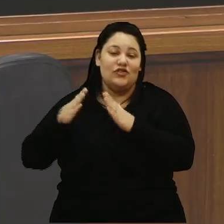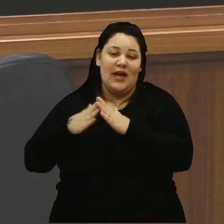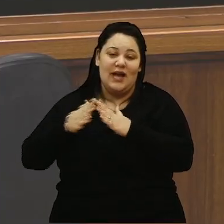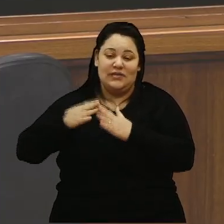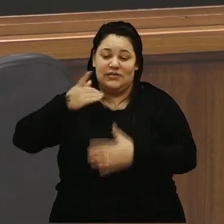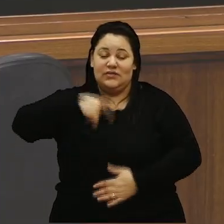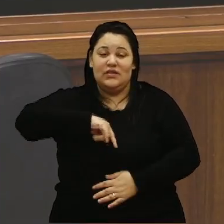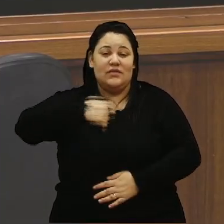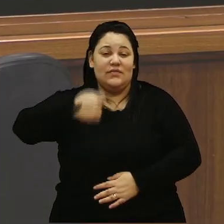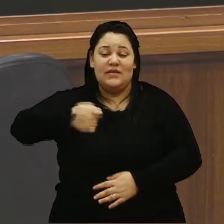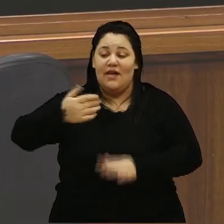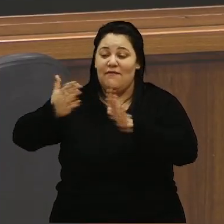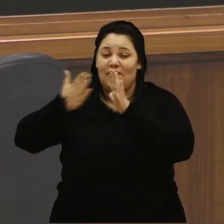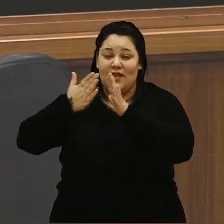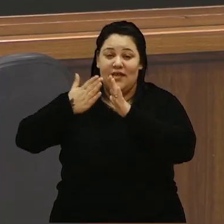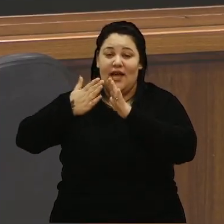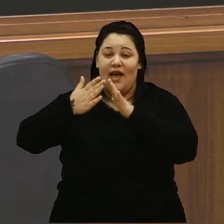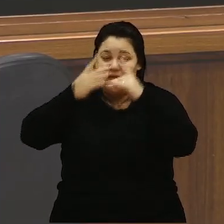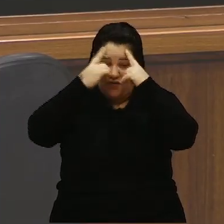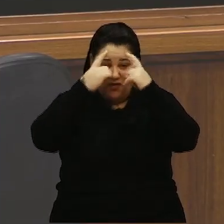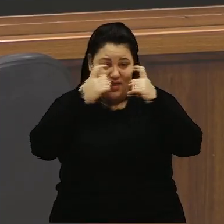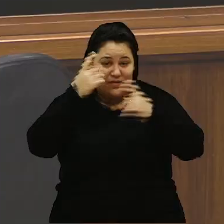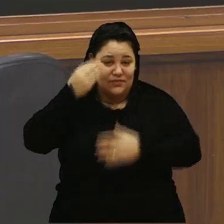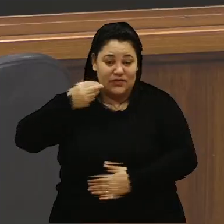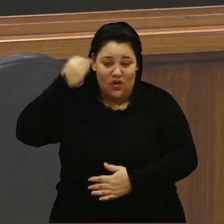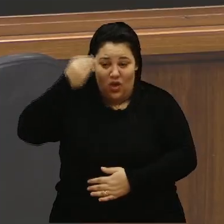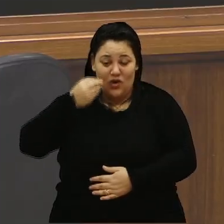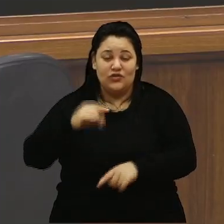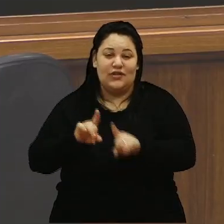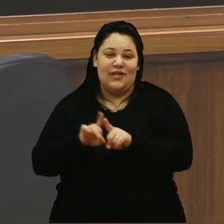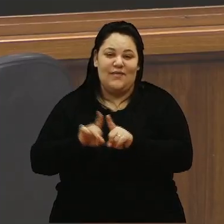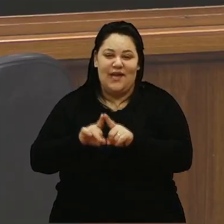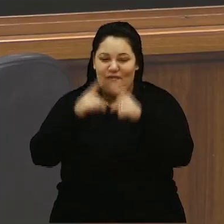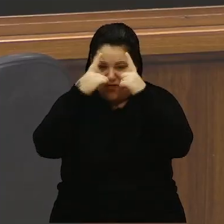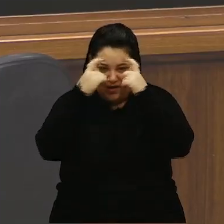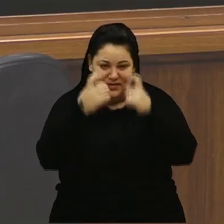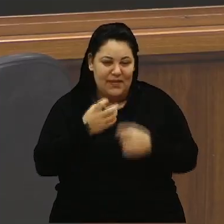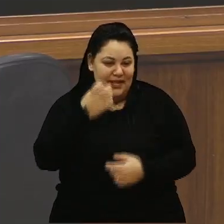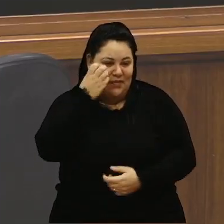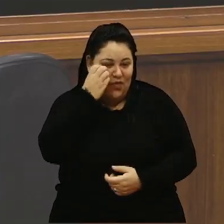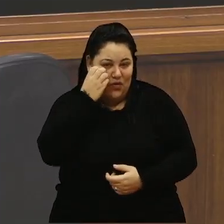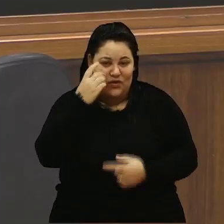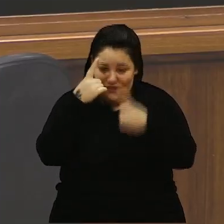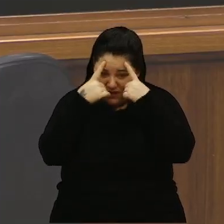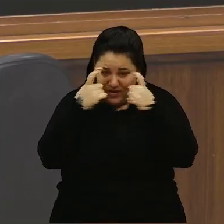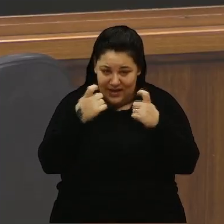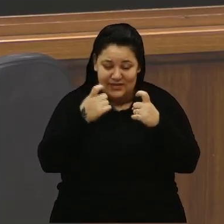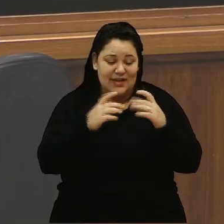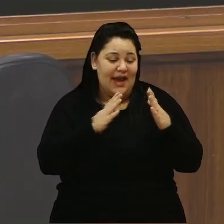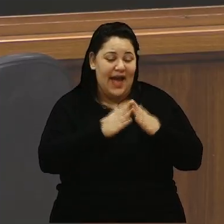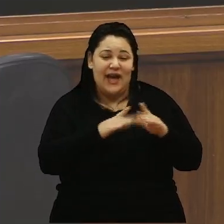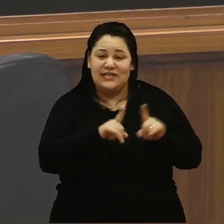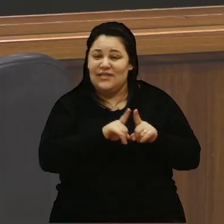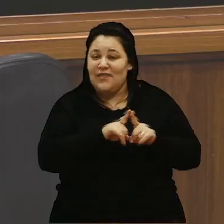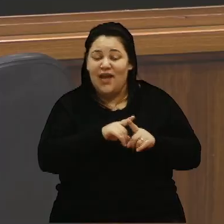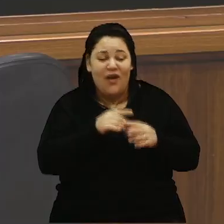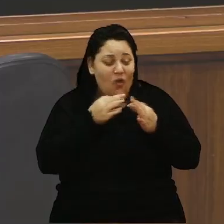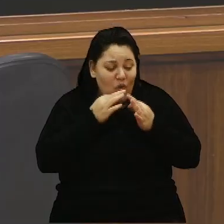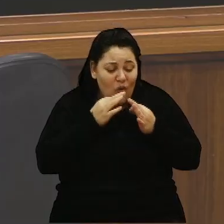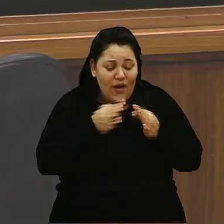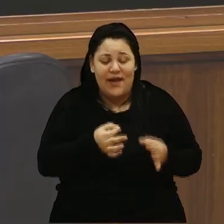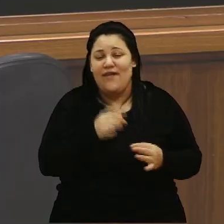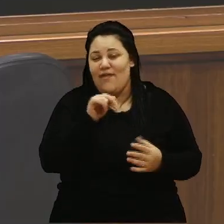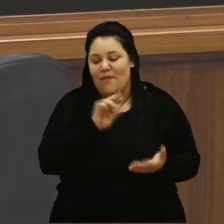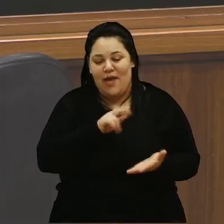precise enfrentar a violência psicológica, a violência patrimonial, a violência doméstica, que é uma realidade de